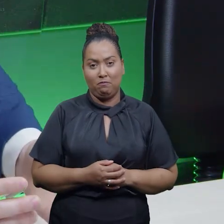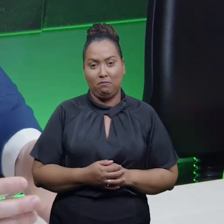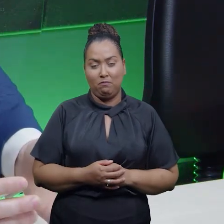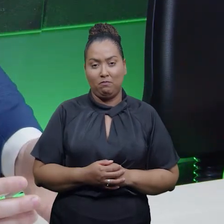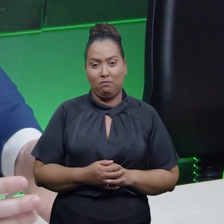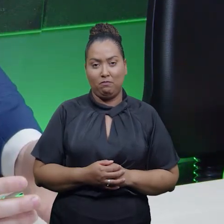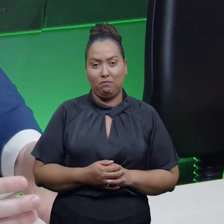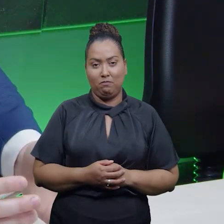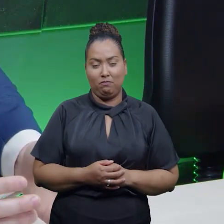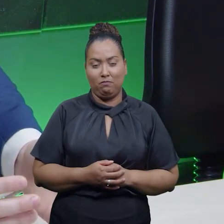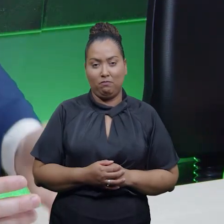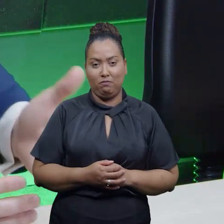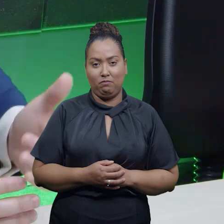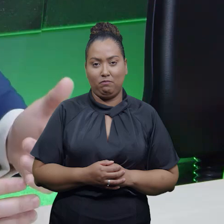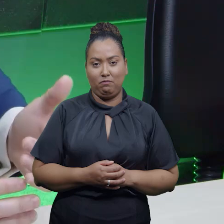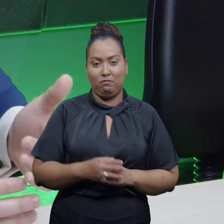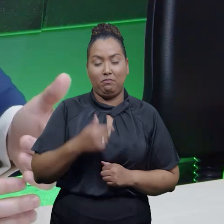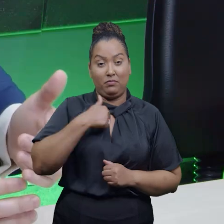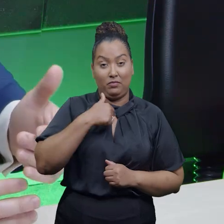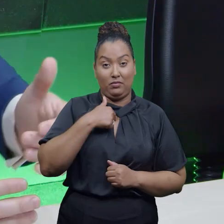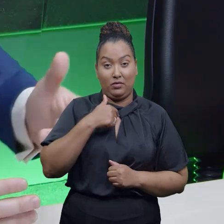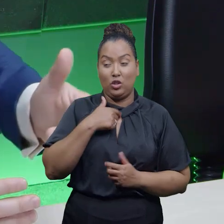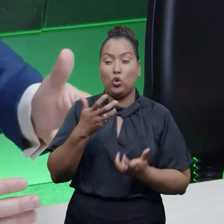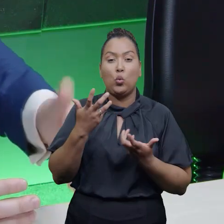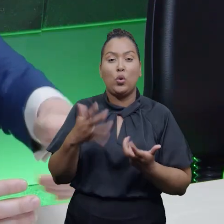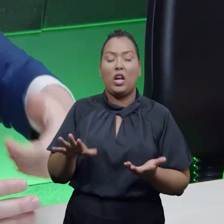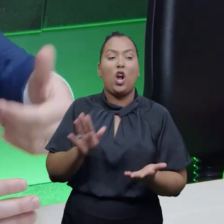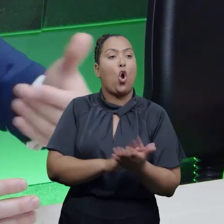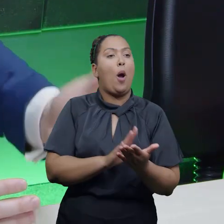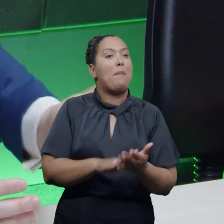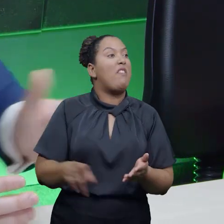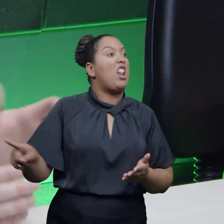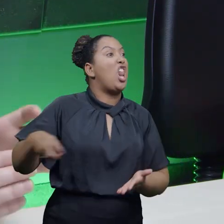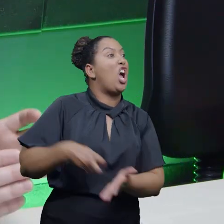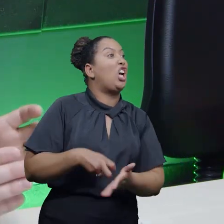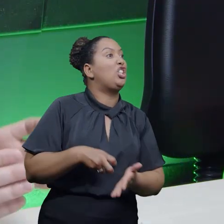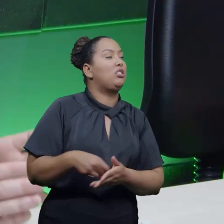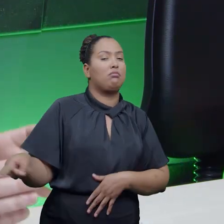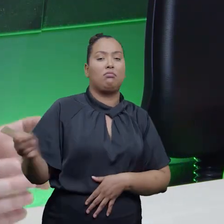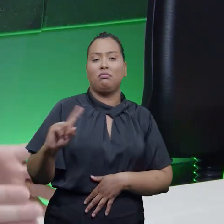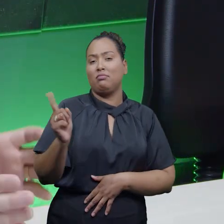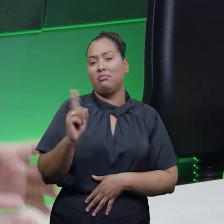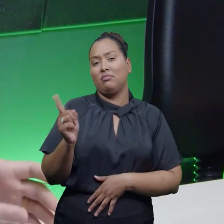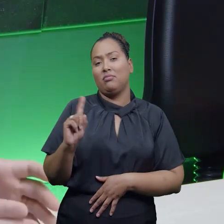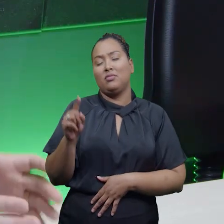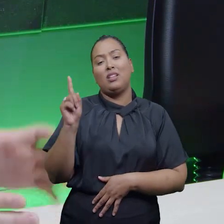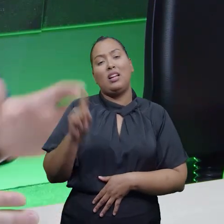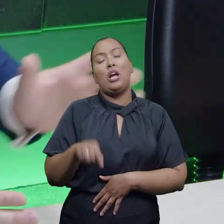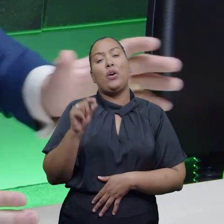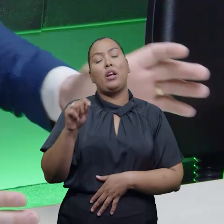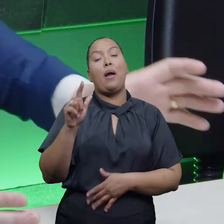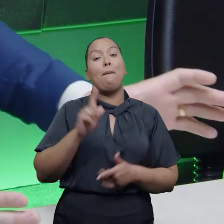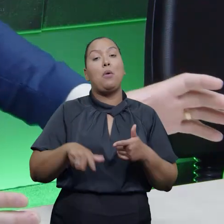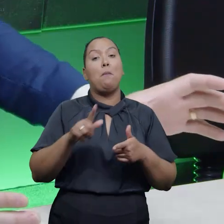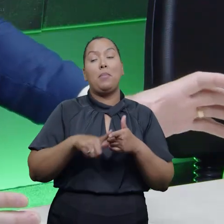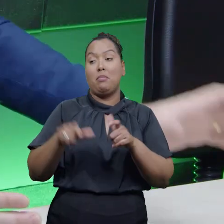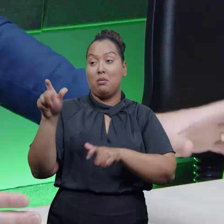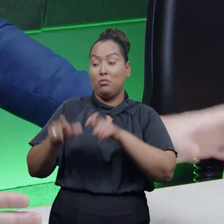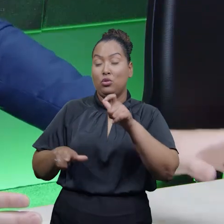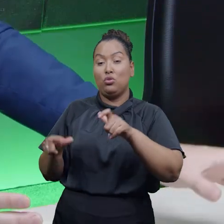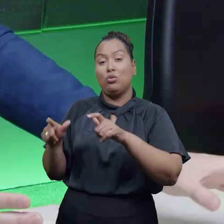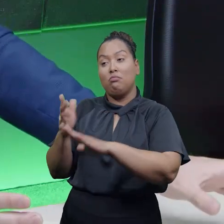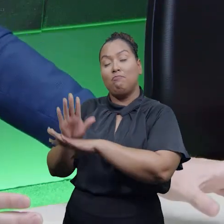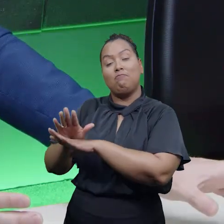acionar a administração perante o tribunal para gerar uma punição. O nosso objetivo é resolver o problema